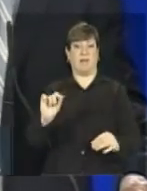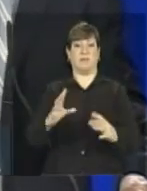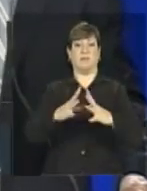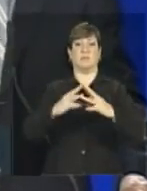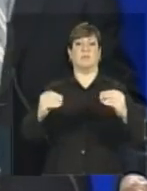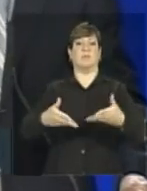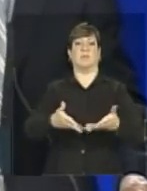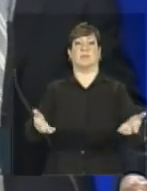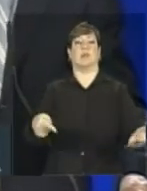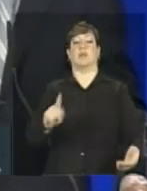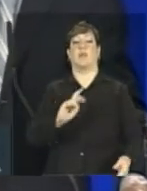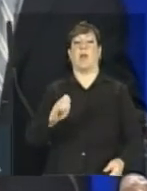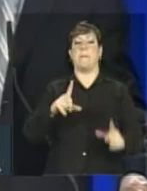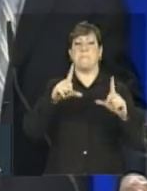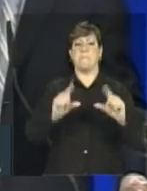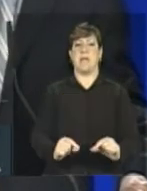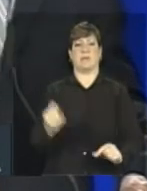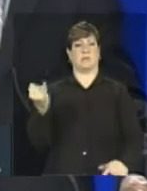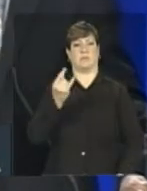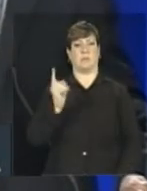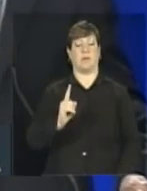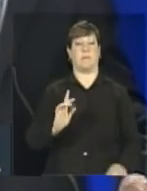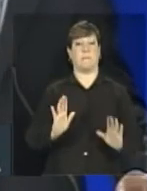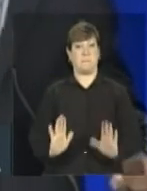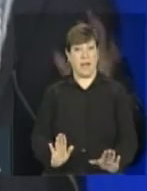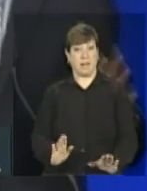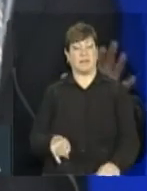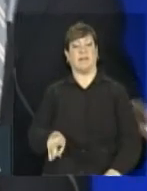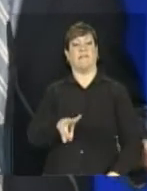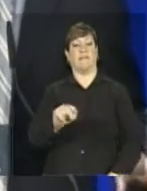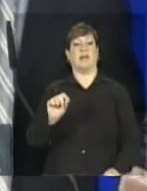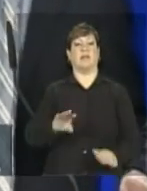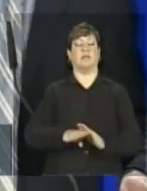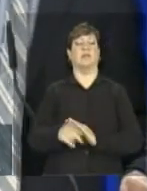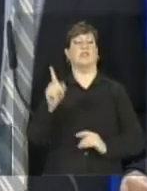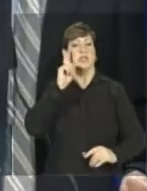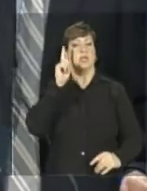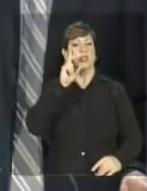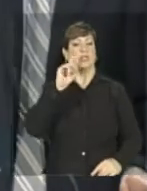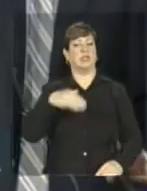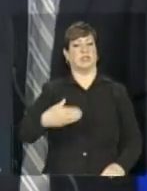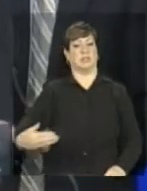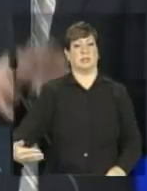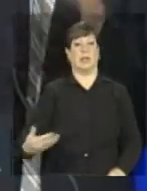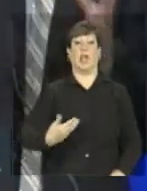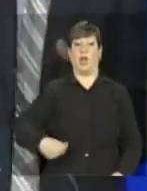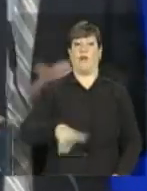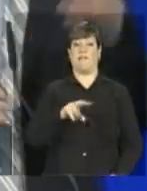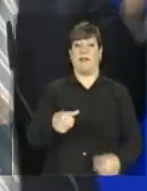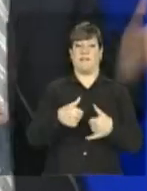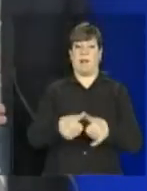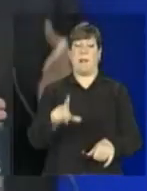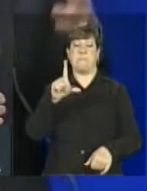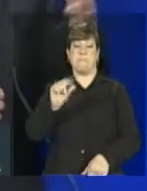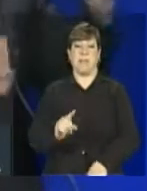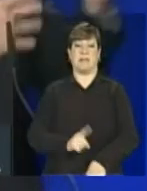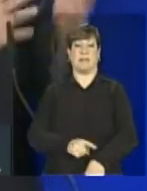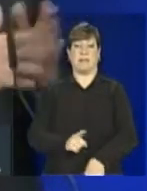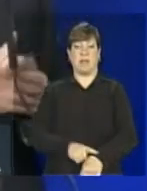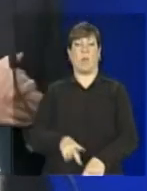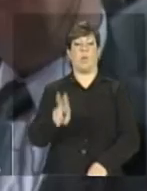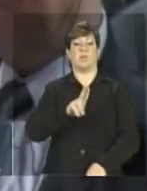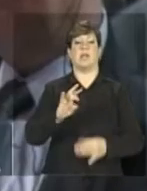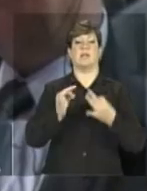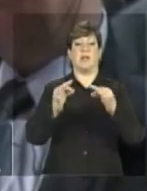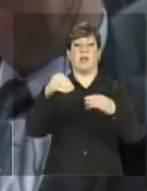não significa que será menos relevante, mas será parte do dia a dia. Vamos passar menos tempo utilizando tecnologia no